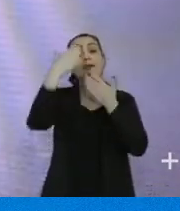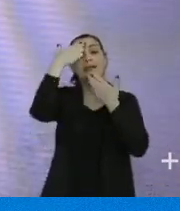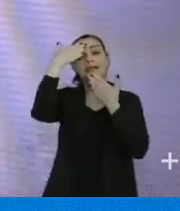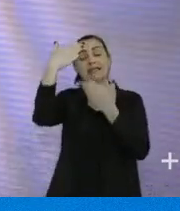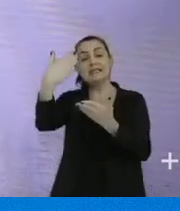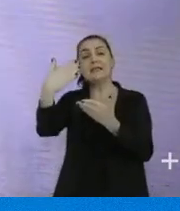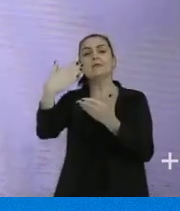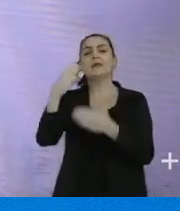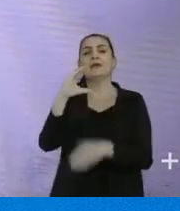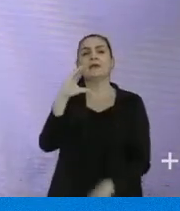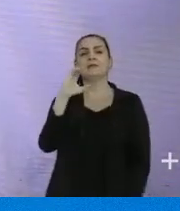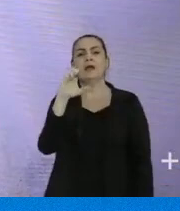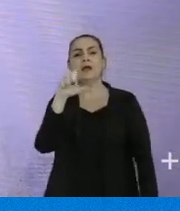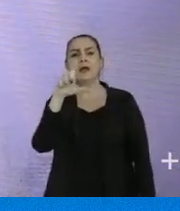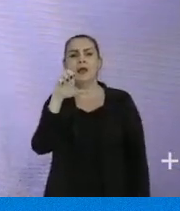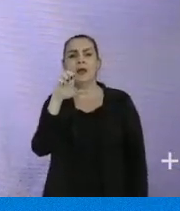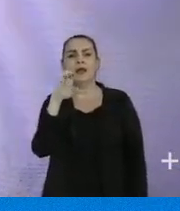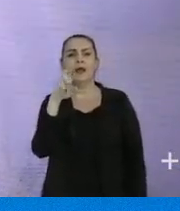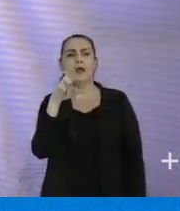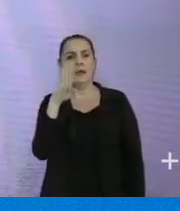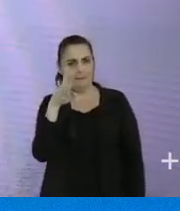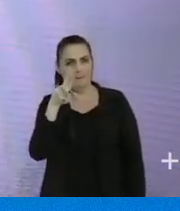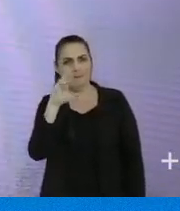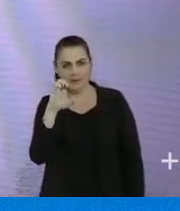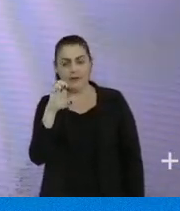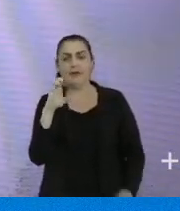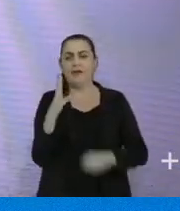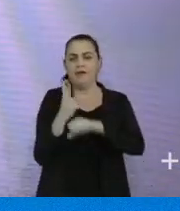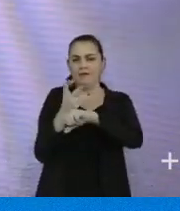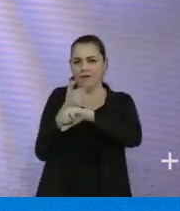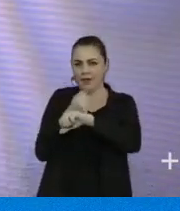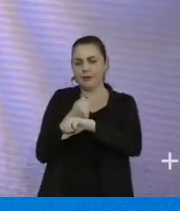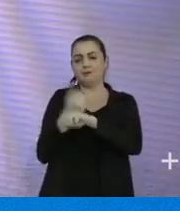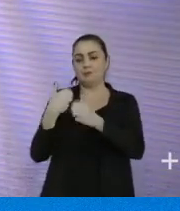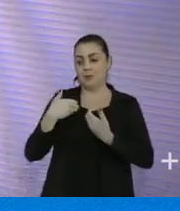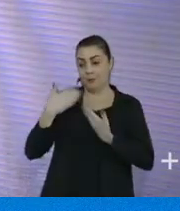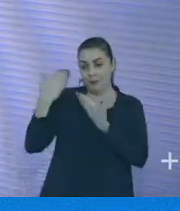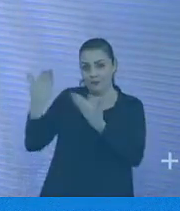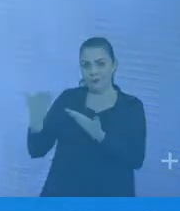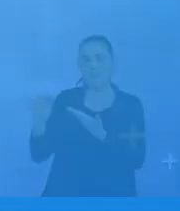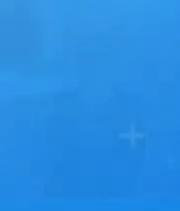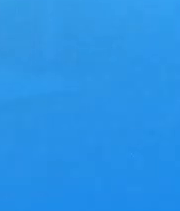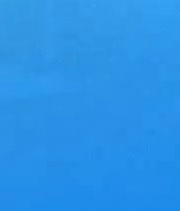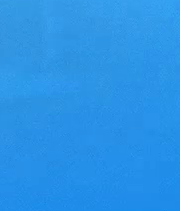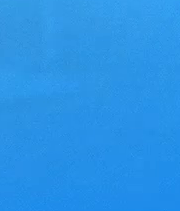convite. E, bom, espero ter contribuído com vocês.